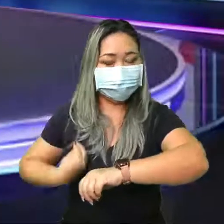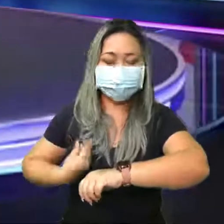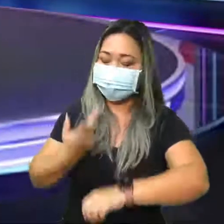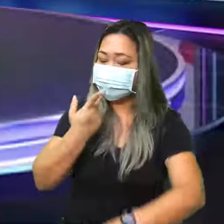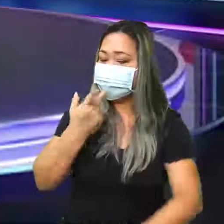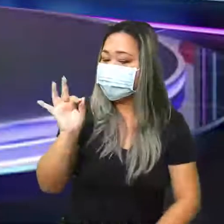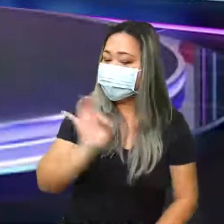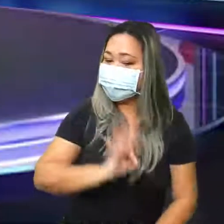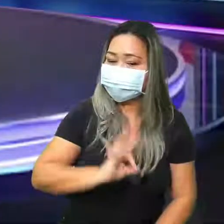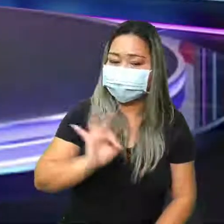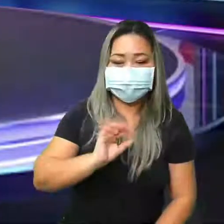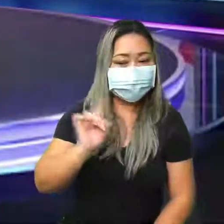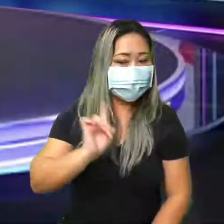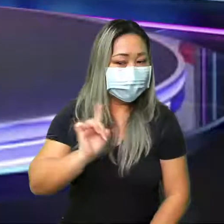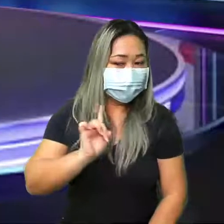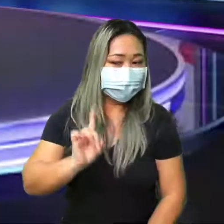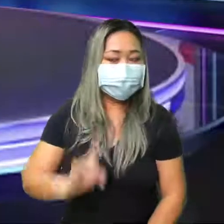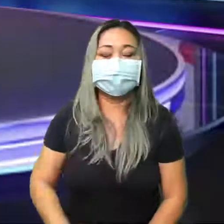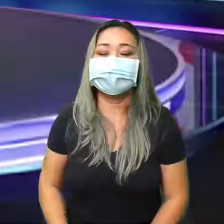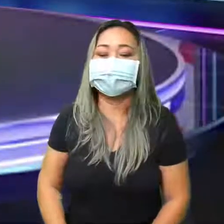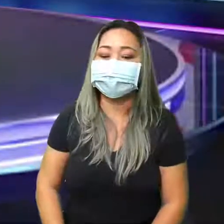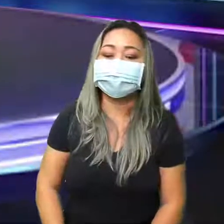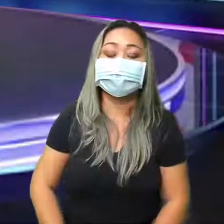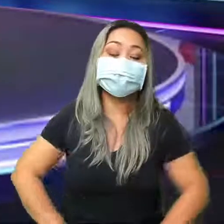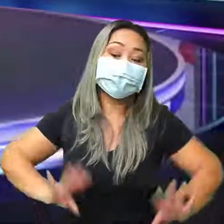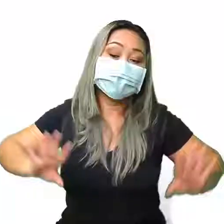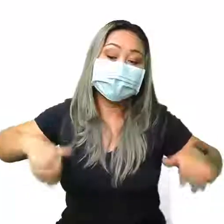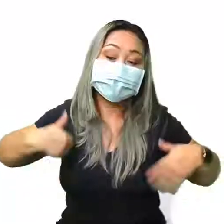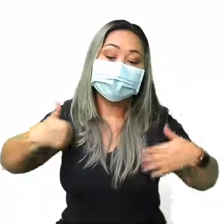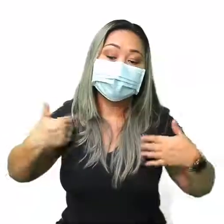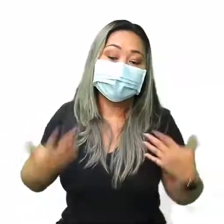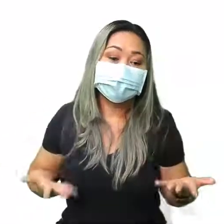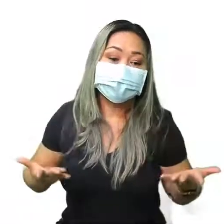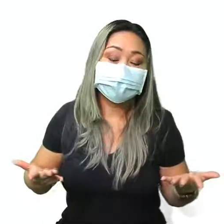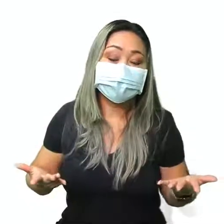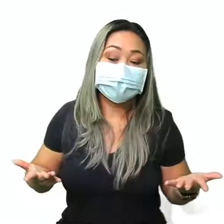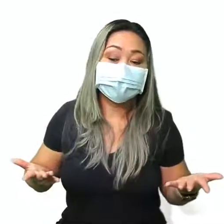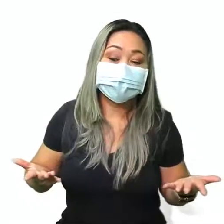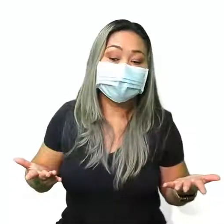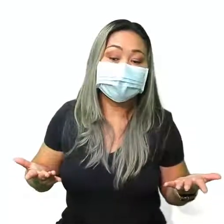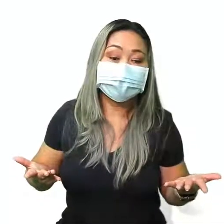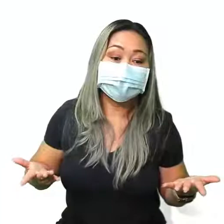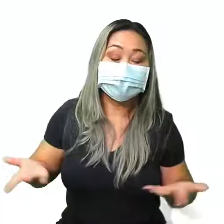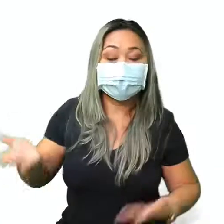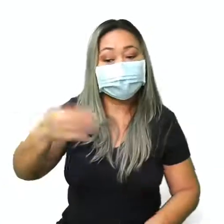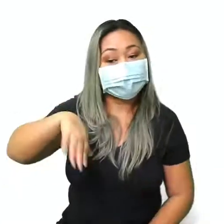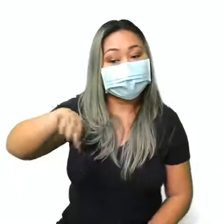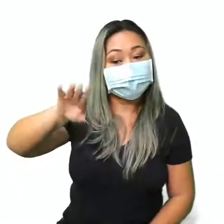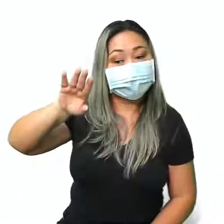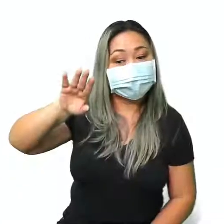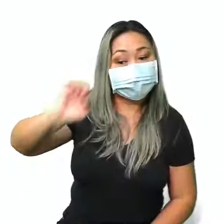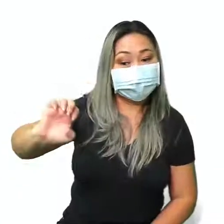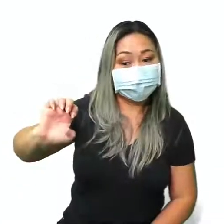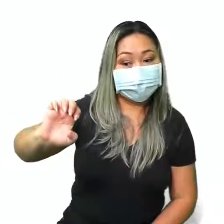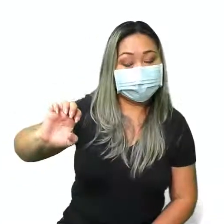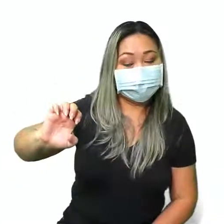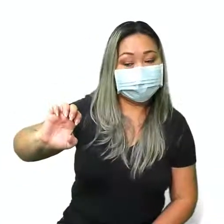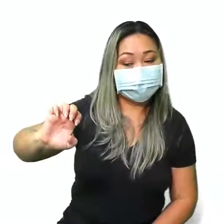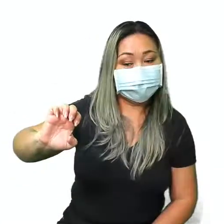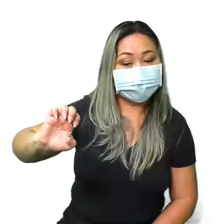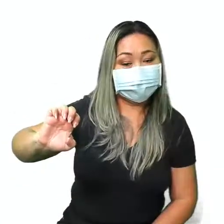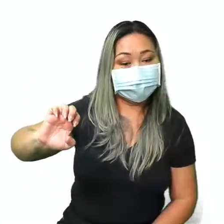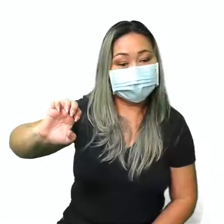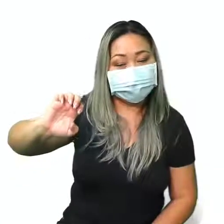está falando deles, né? Então, a alternativa que nós temos aí é a letra E,